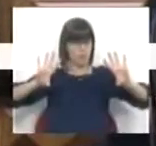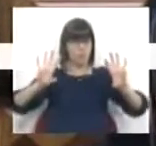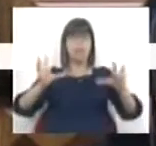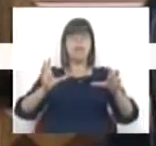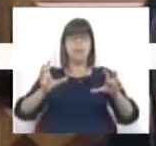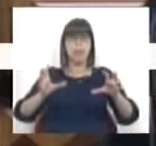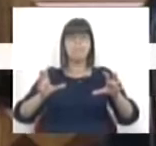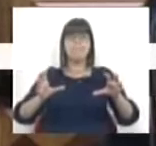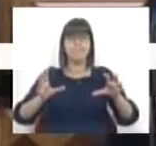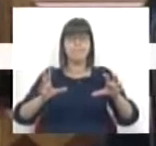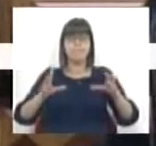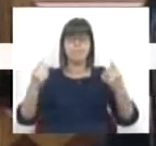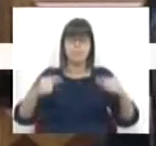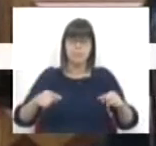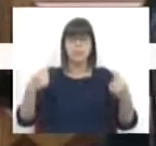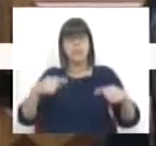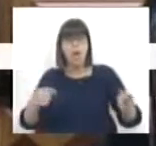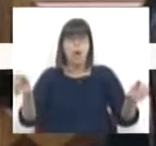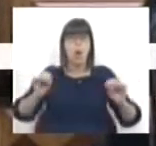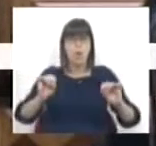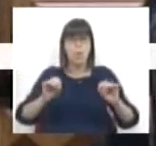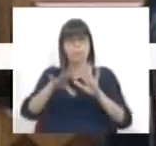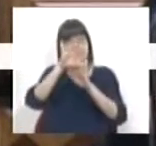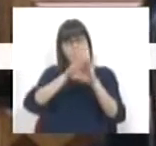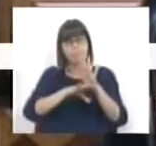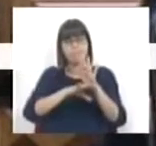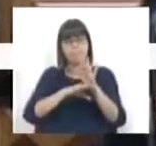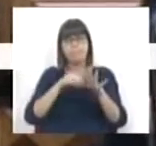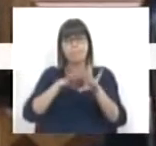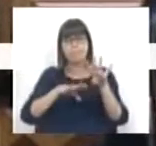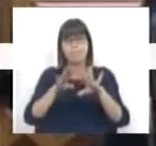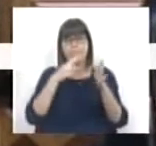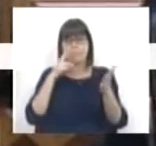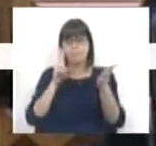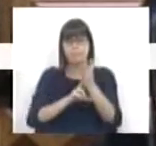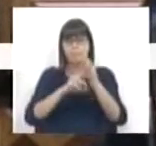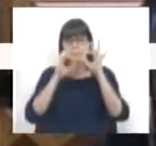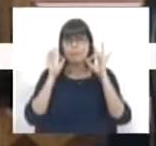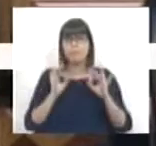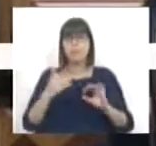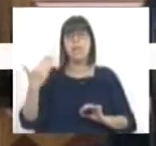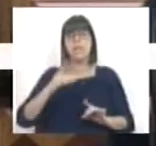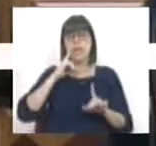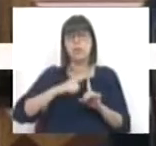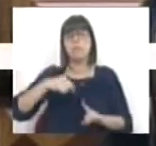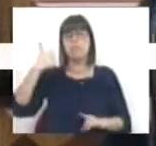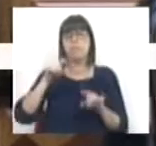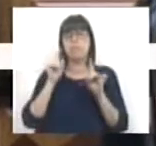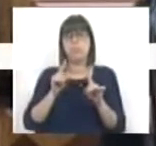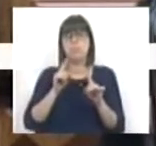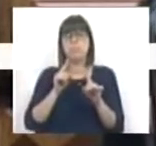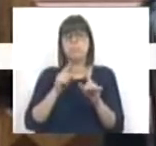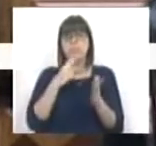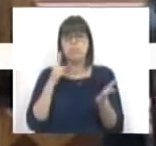é é existência ou não de condições para o exercício efetivo dos direitos fundamentais a